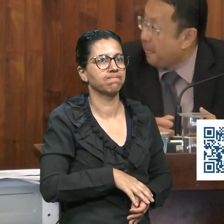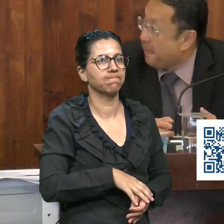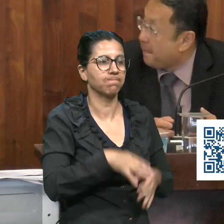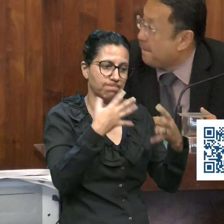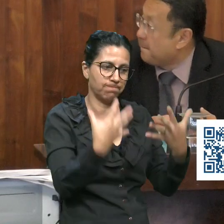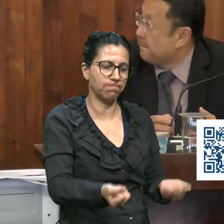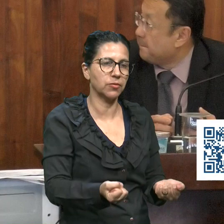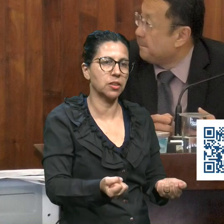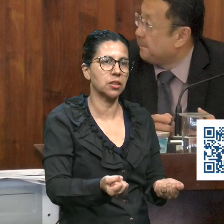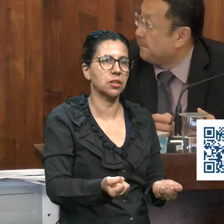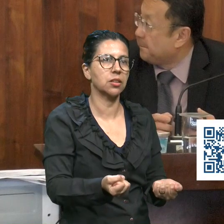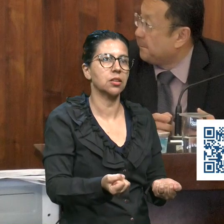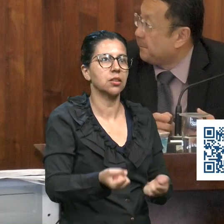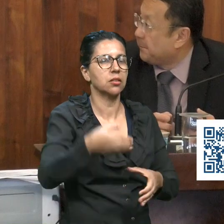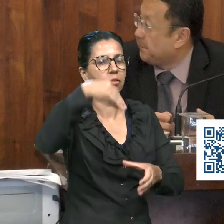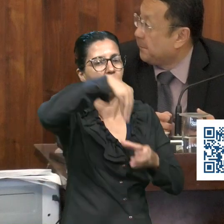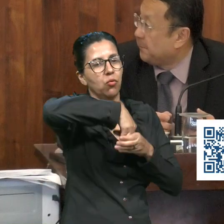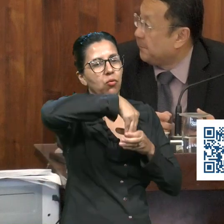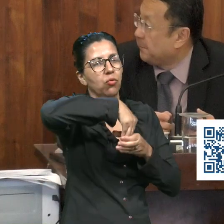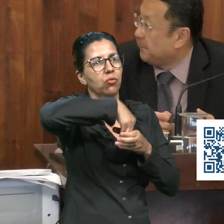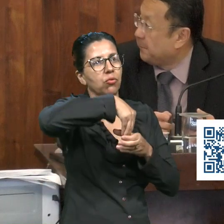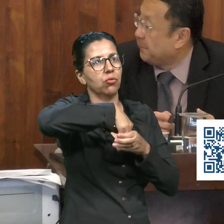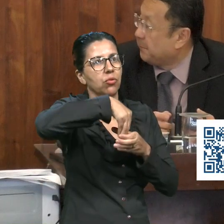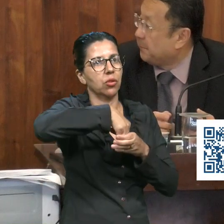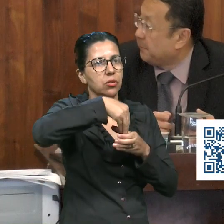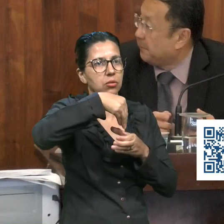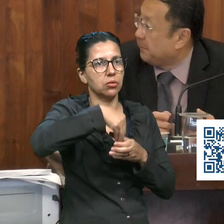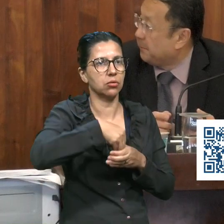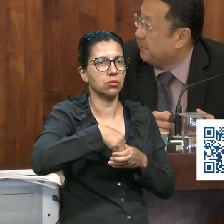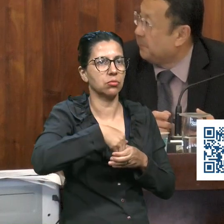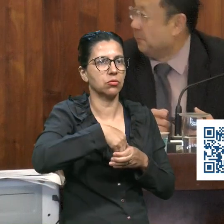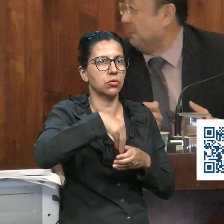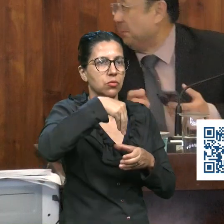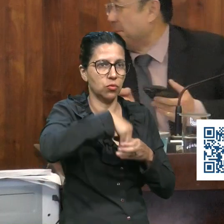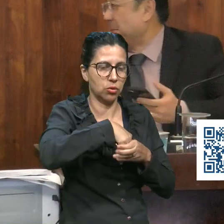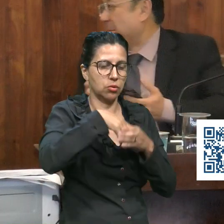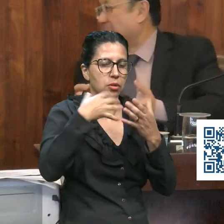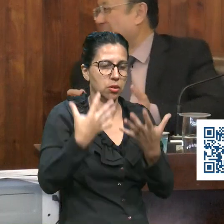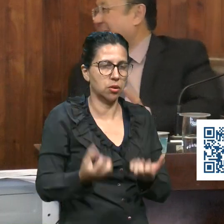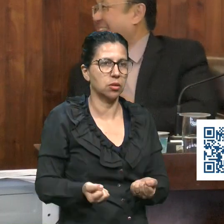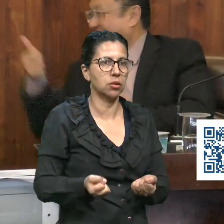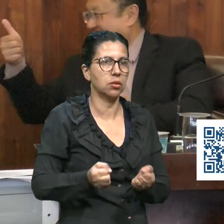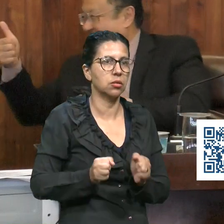escrito seu autor, vereador Evandro Galete, que na forma regimental dispõe de 5 minutos.